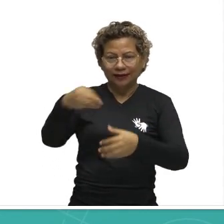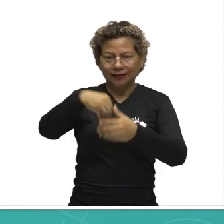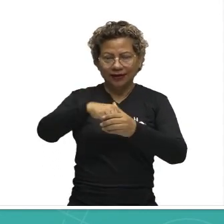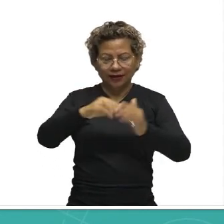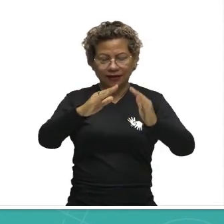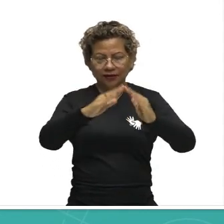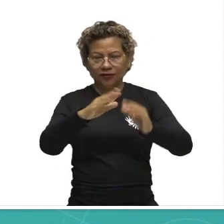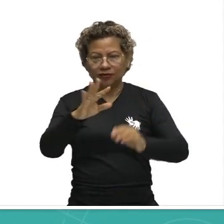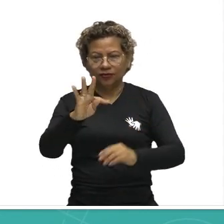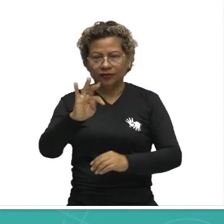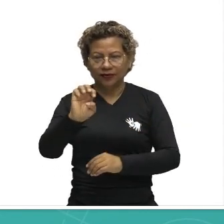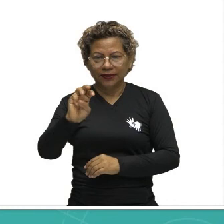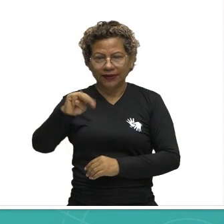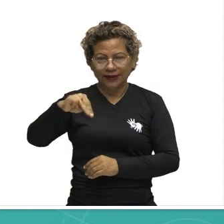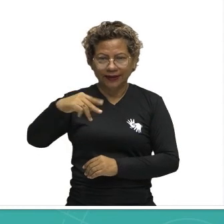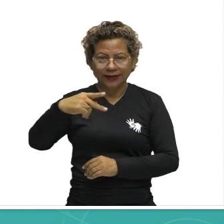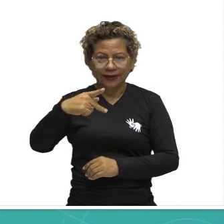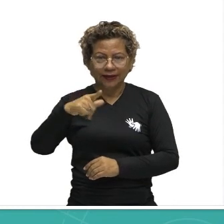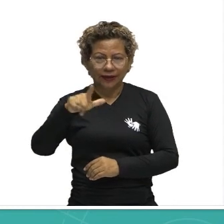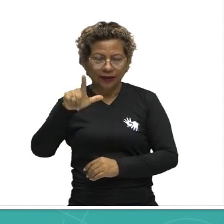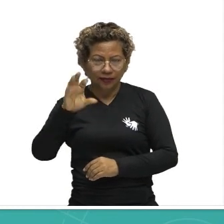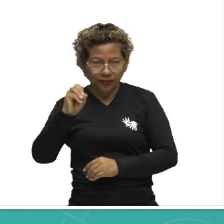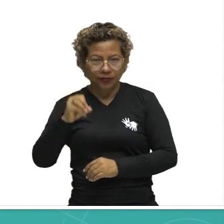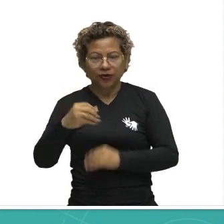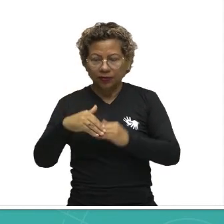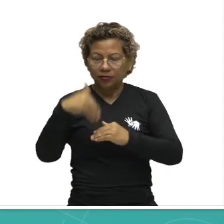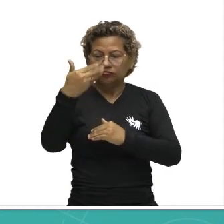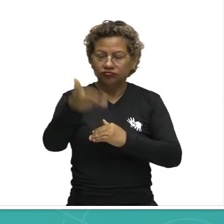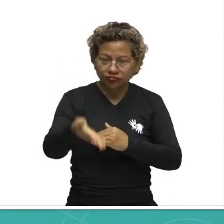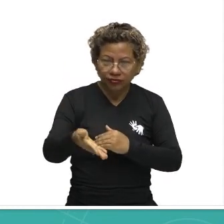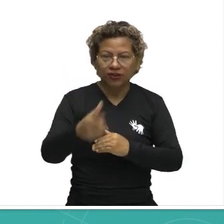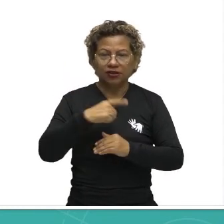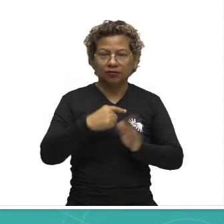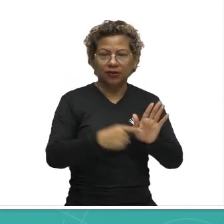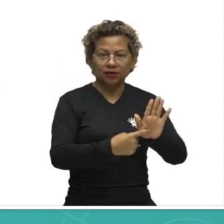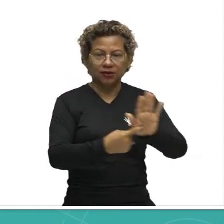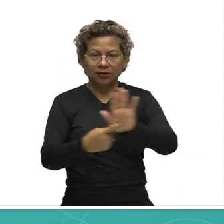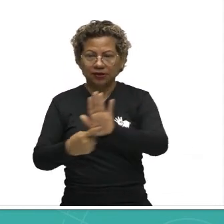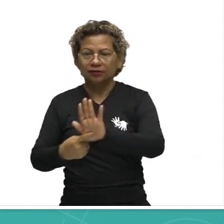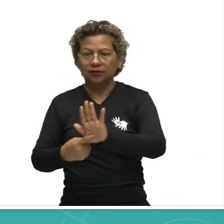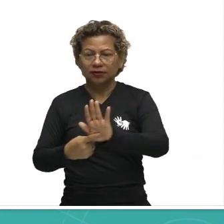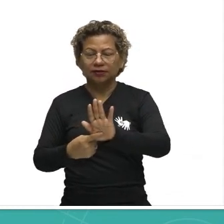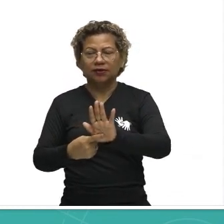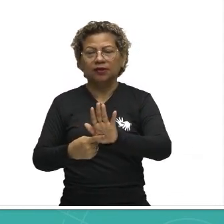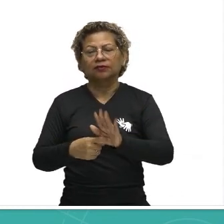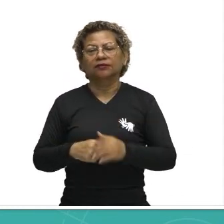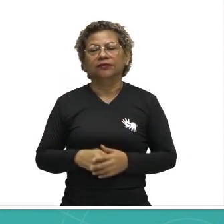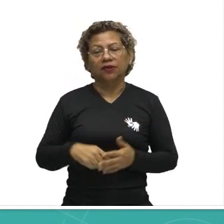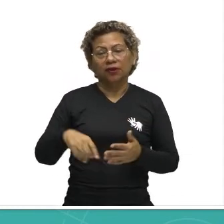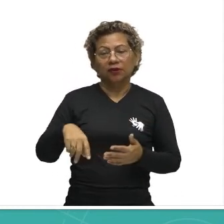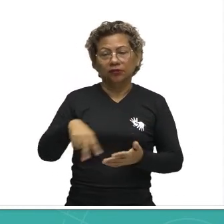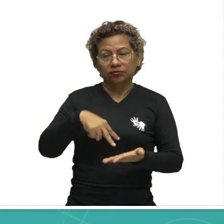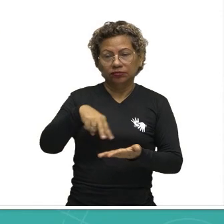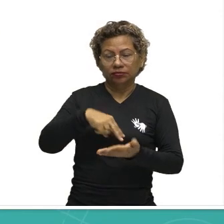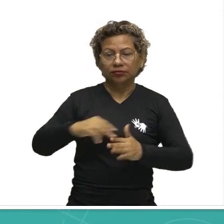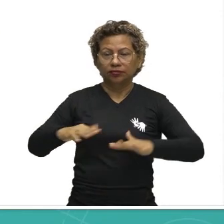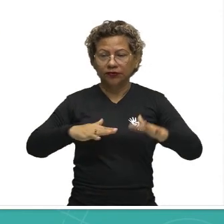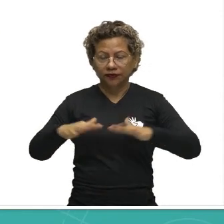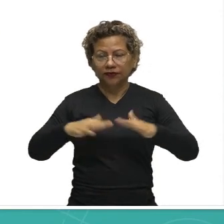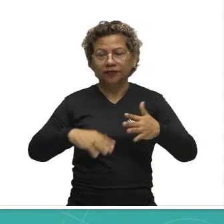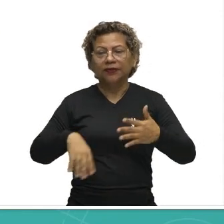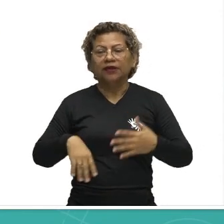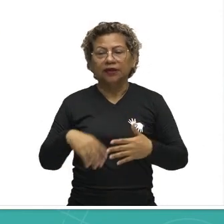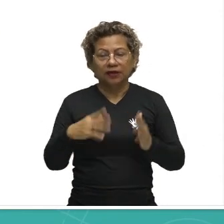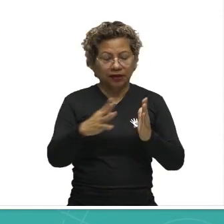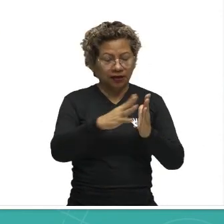passou a ser comum em festividades e eventos públicos. Os movimentos representam os movimentos dos animais,